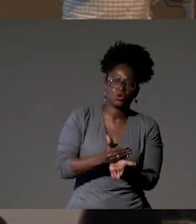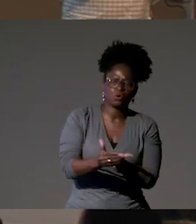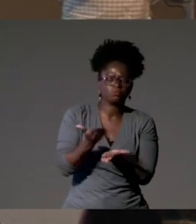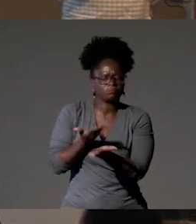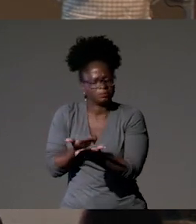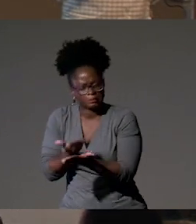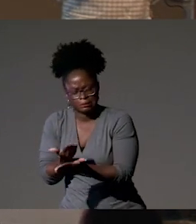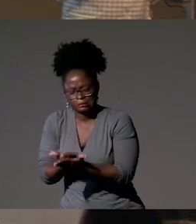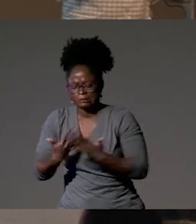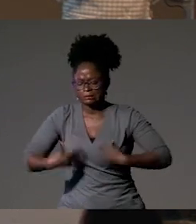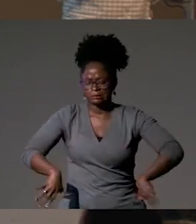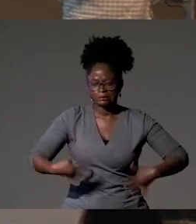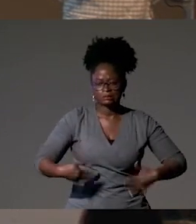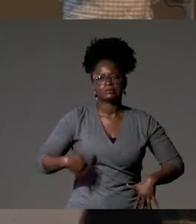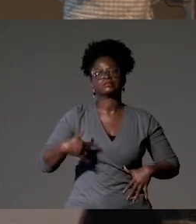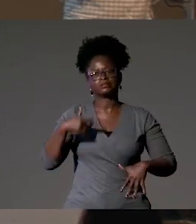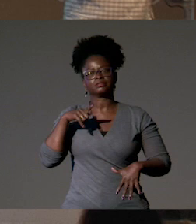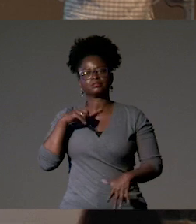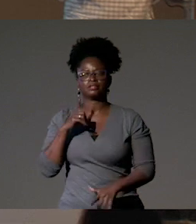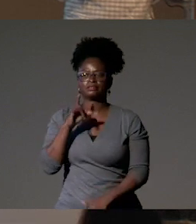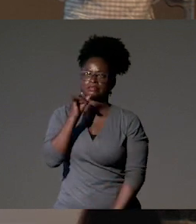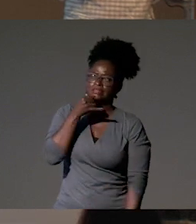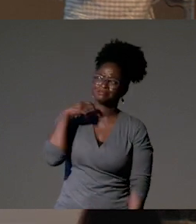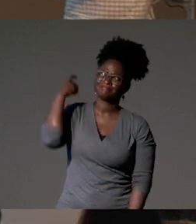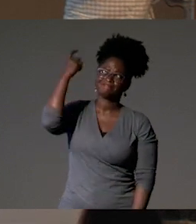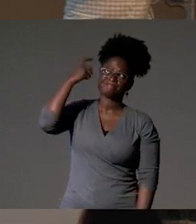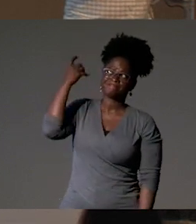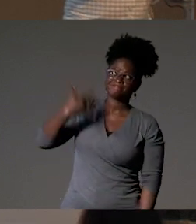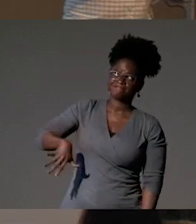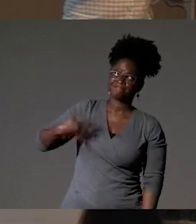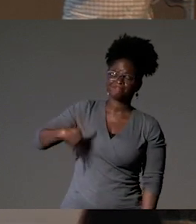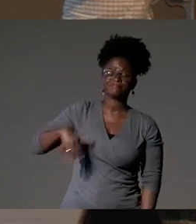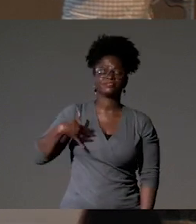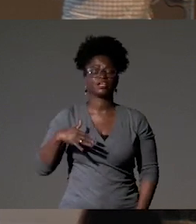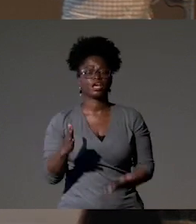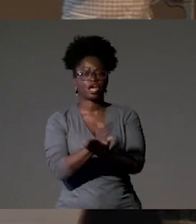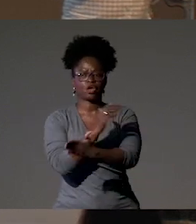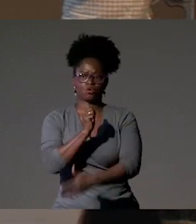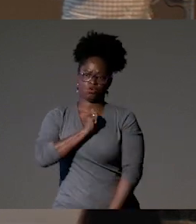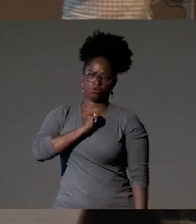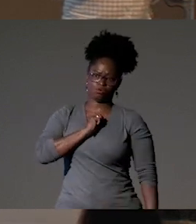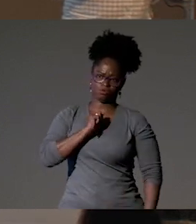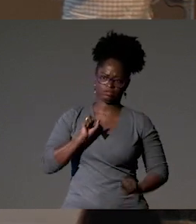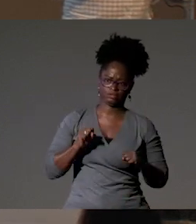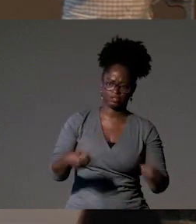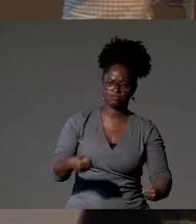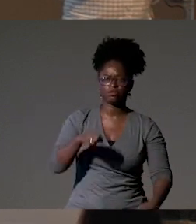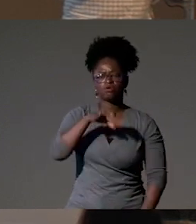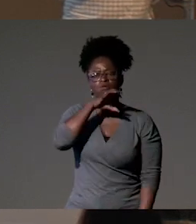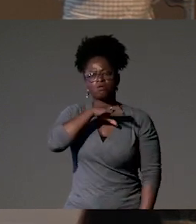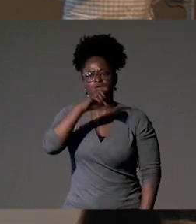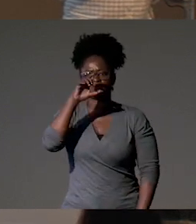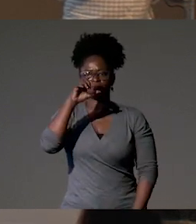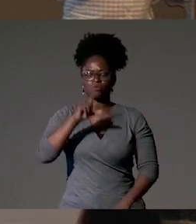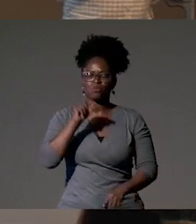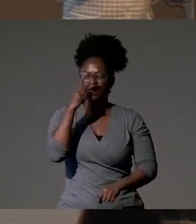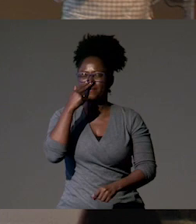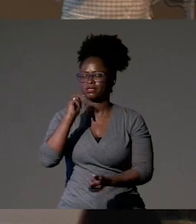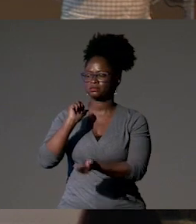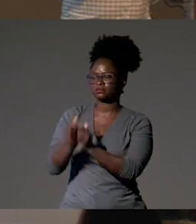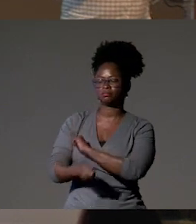estudar isso, a gente fica triste e preocupado. Os antropólogos defendem hoje que nós somos os animais mais mal adaptados da